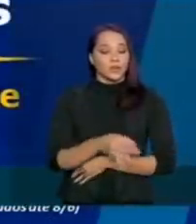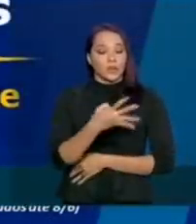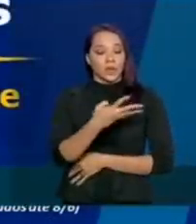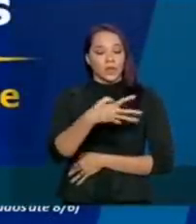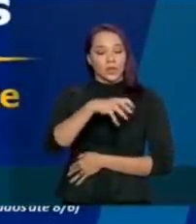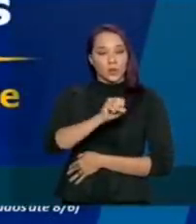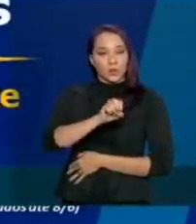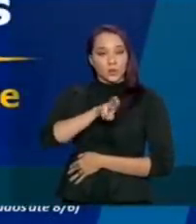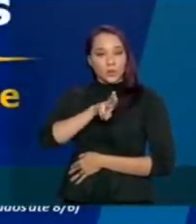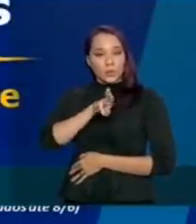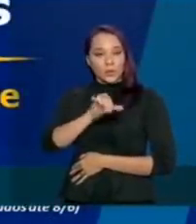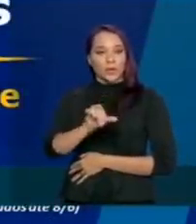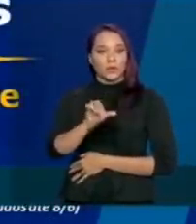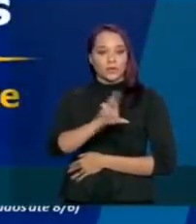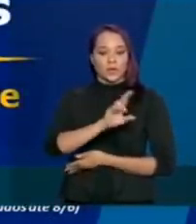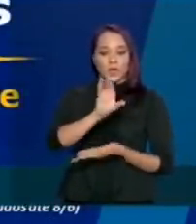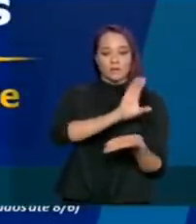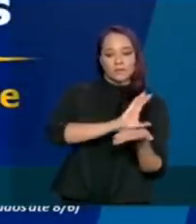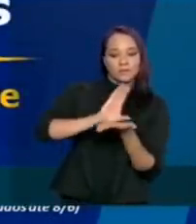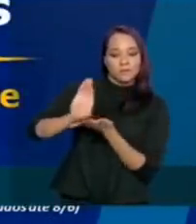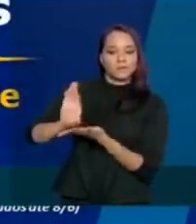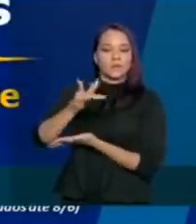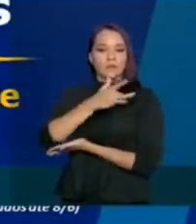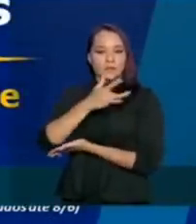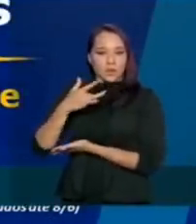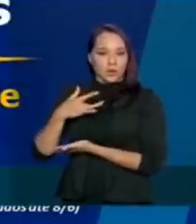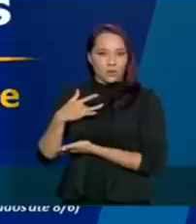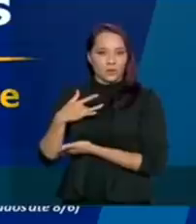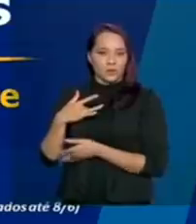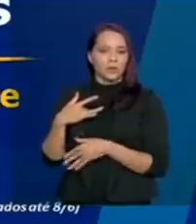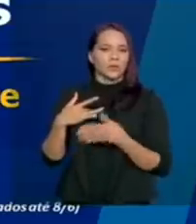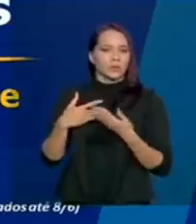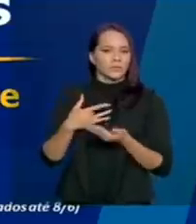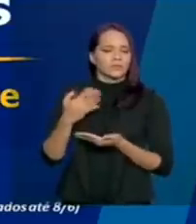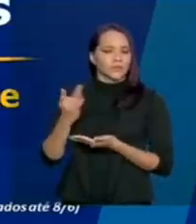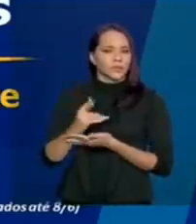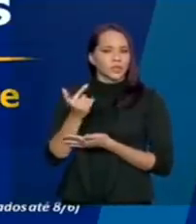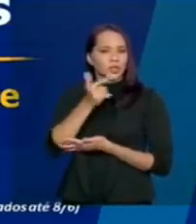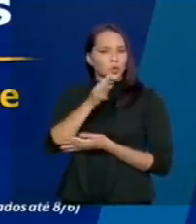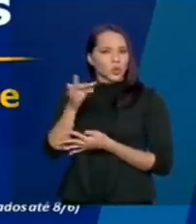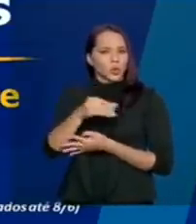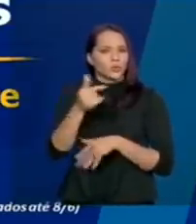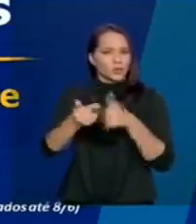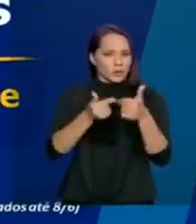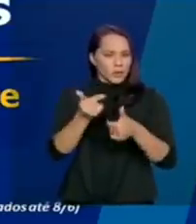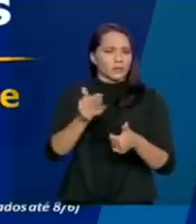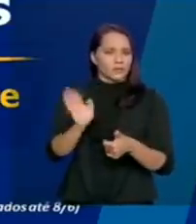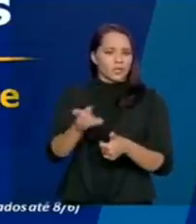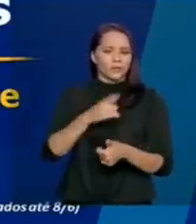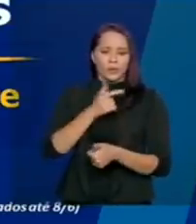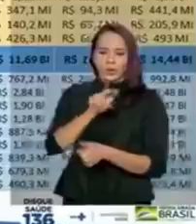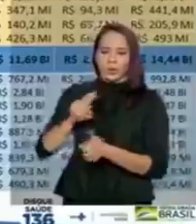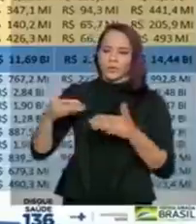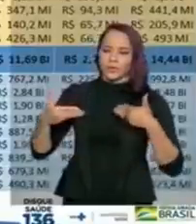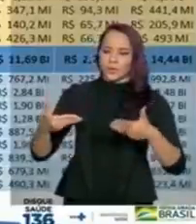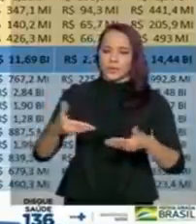reais passados pela saúde, fora todo o trabalho que foram colocados aqui em outros ministérios. Pode